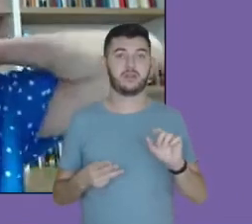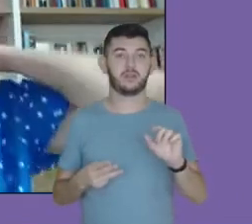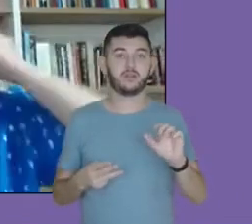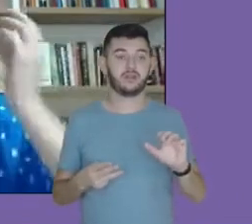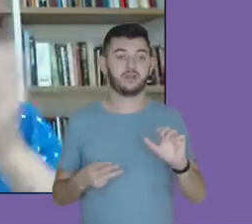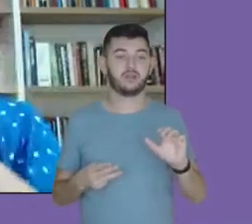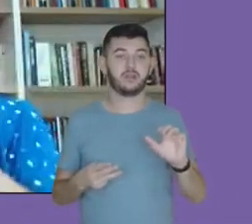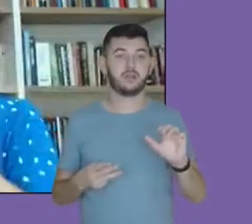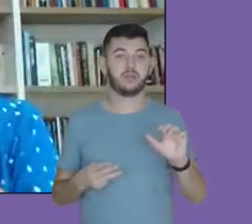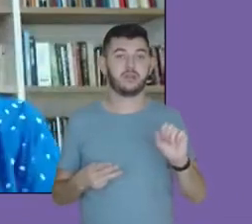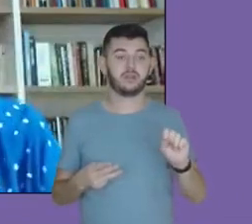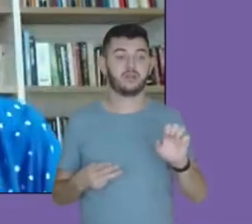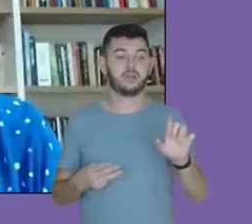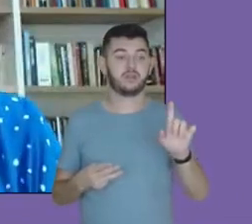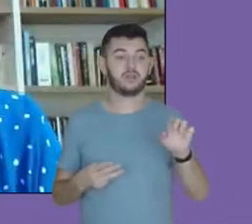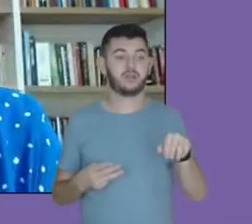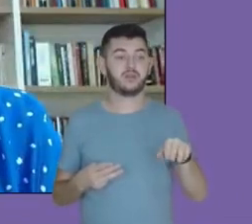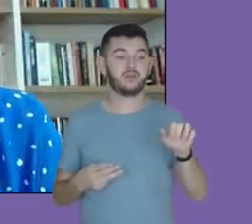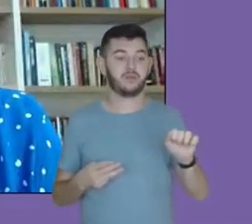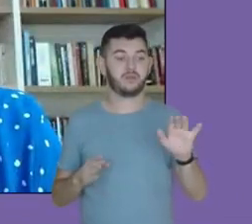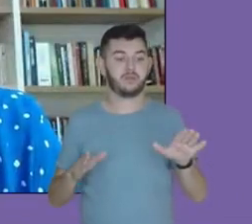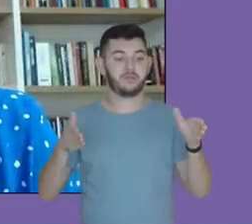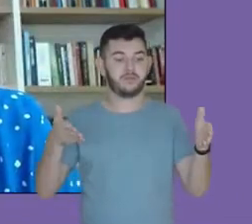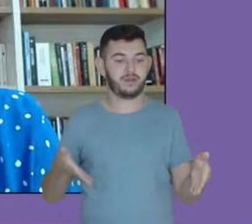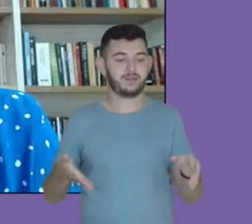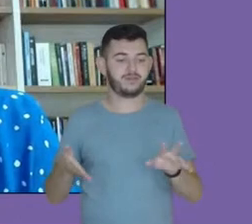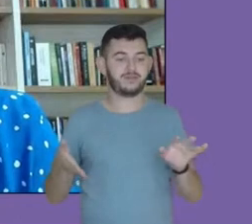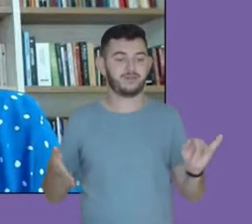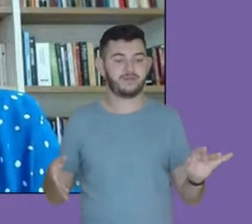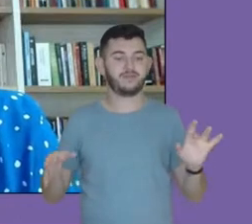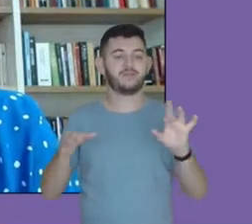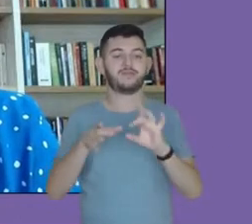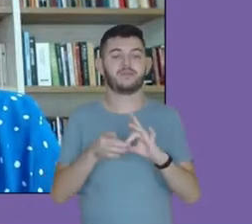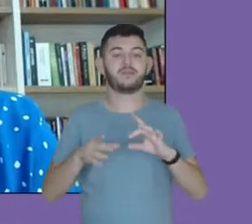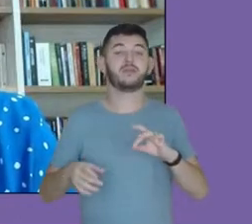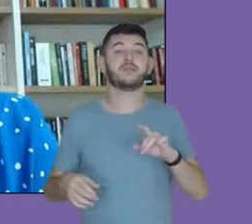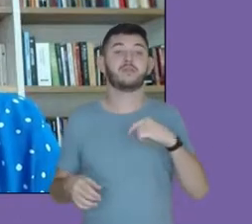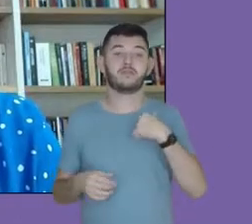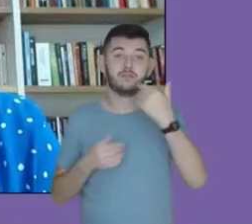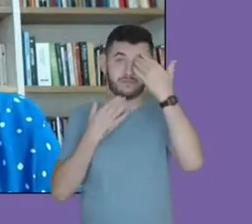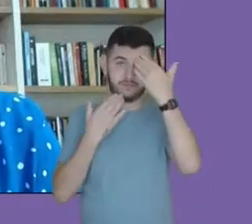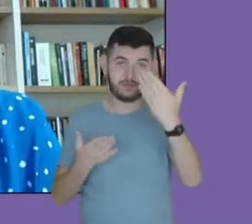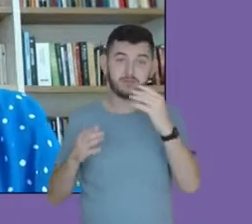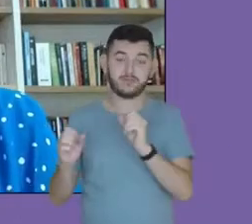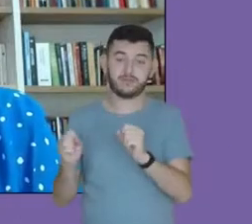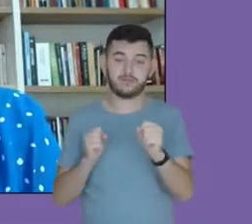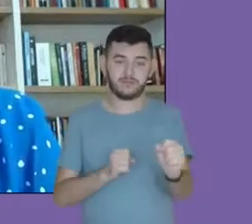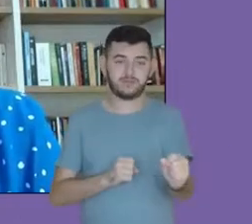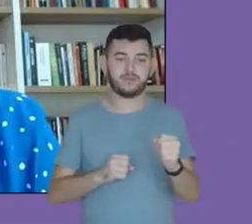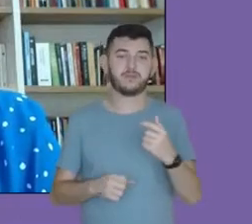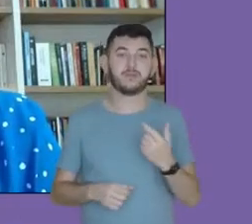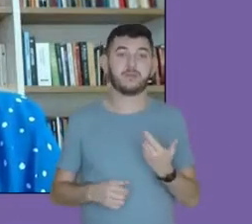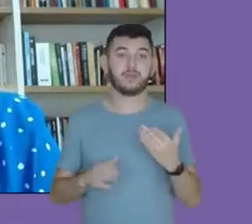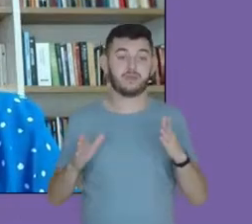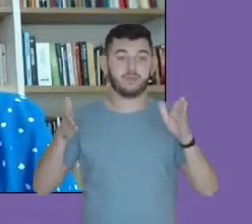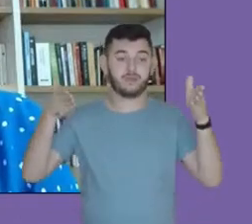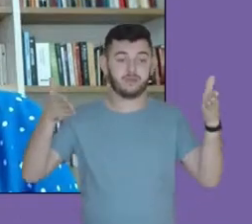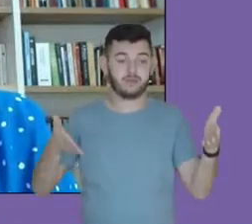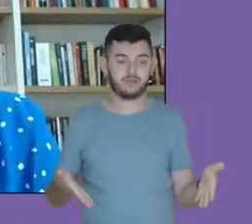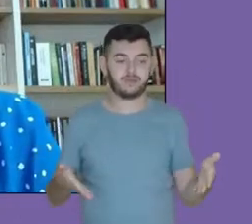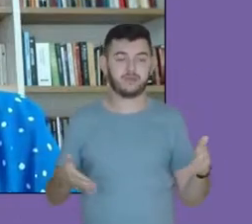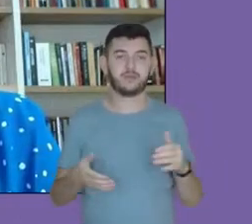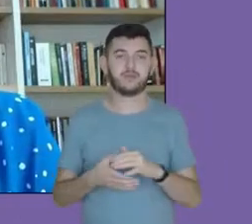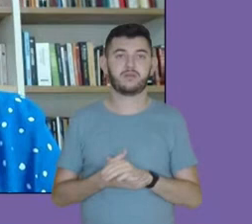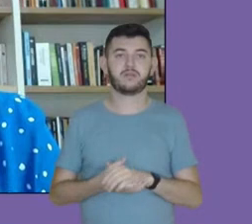nós depois, agradeço muitíssimo essa possibilidade. E eu sou